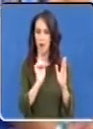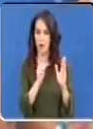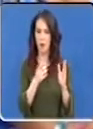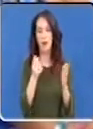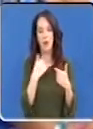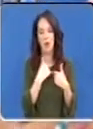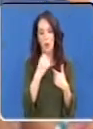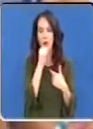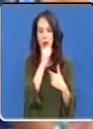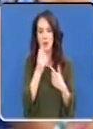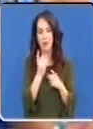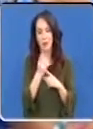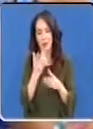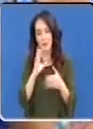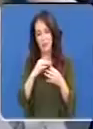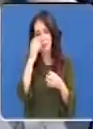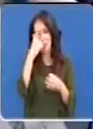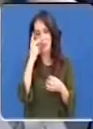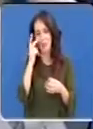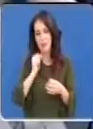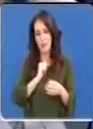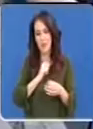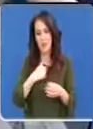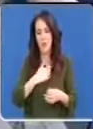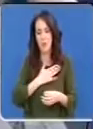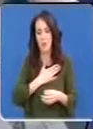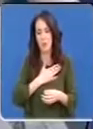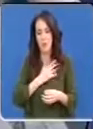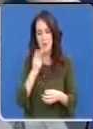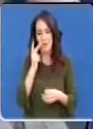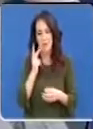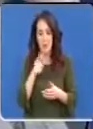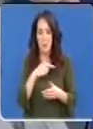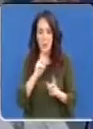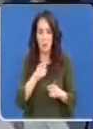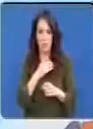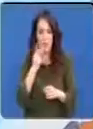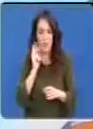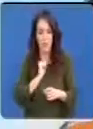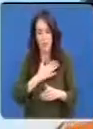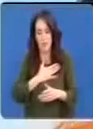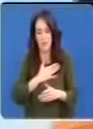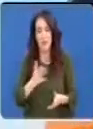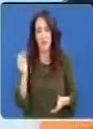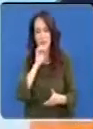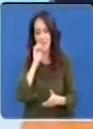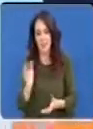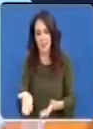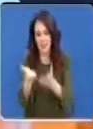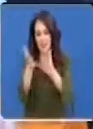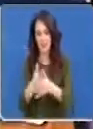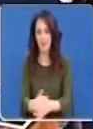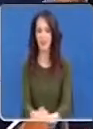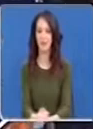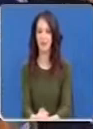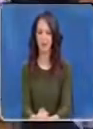parte da tua história, da tua história de vida e da tua história. Mais tempo essa música. Do teu percurso. Muito bem. Adeus. Vamos a isso. Obrigado. David Antunes, Vanessa!